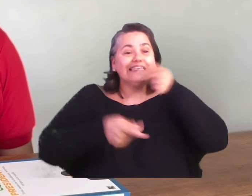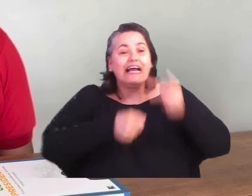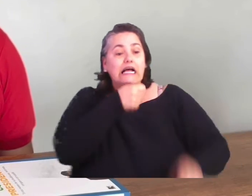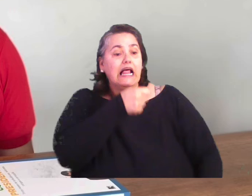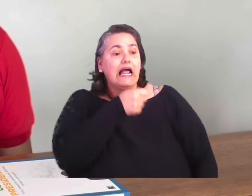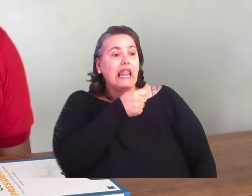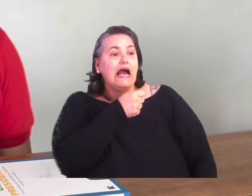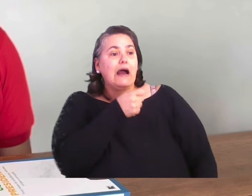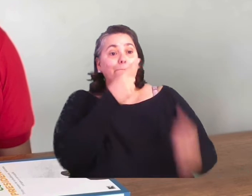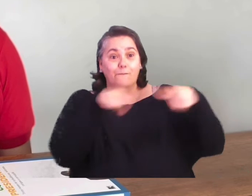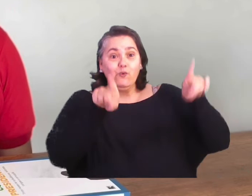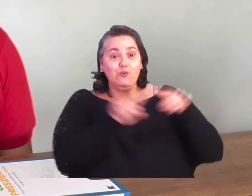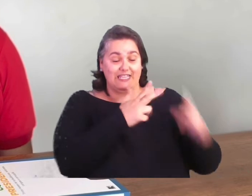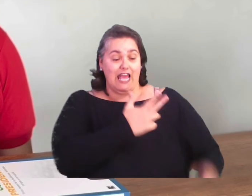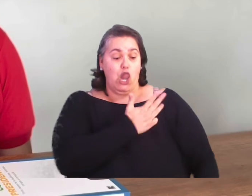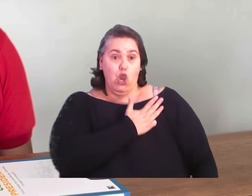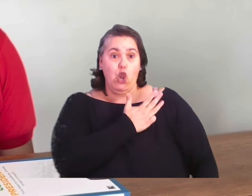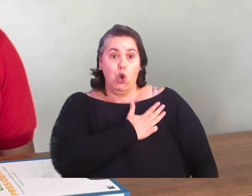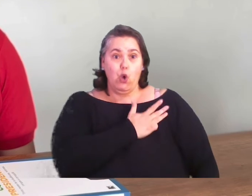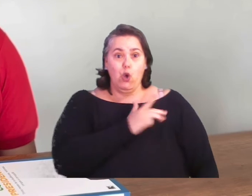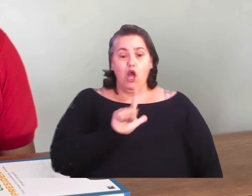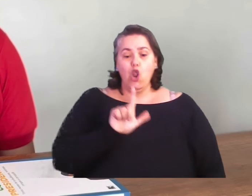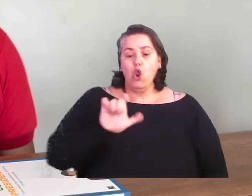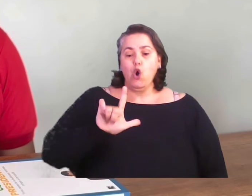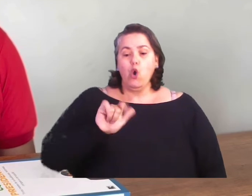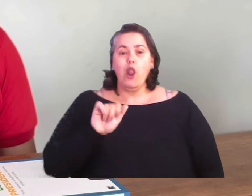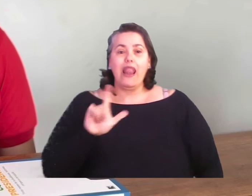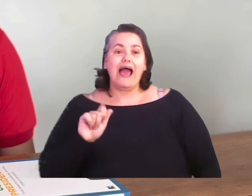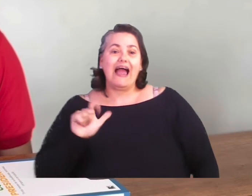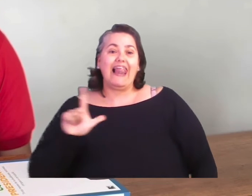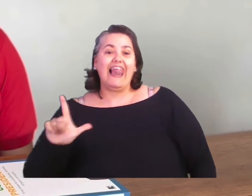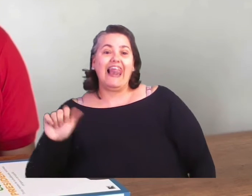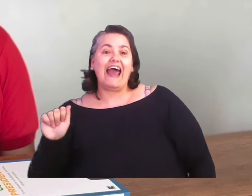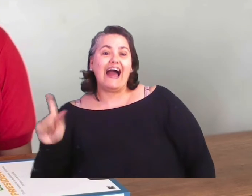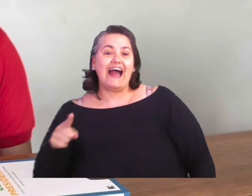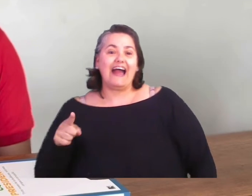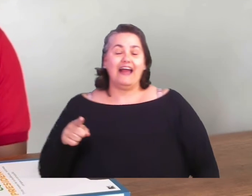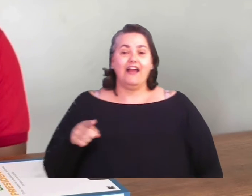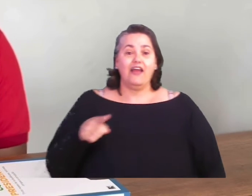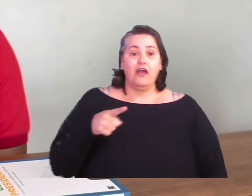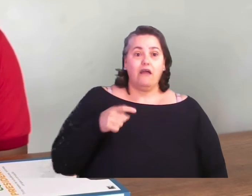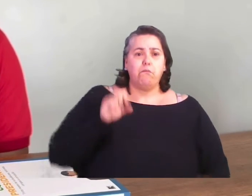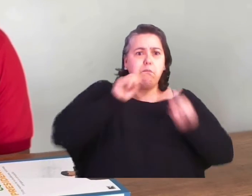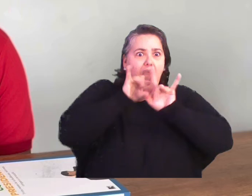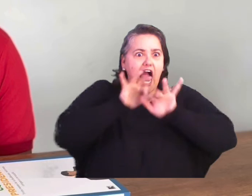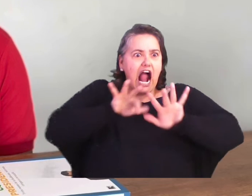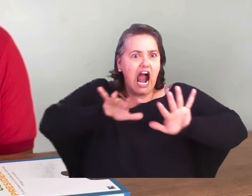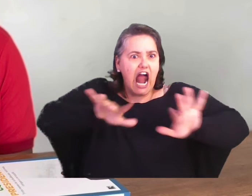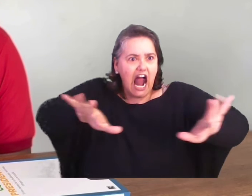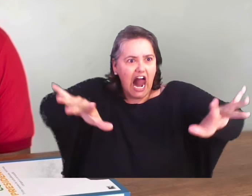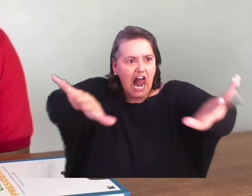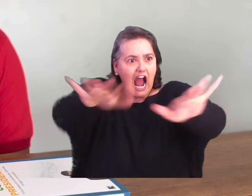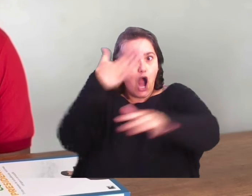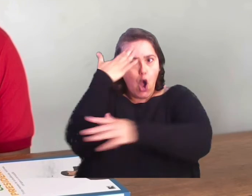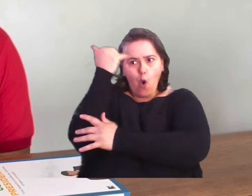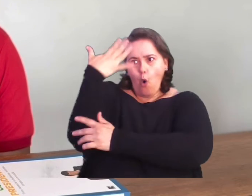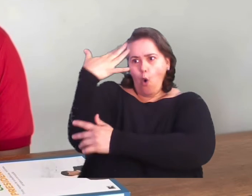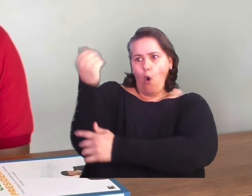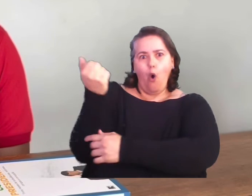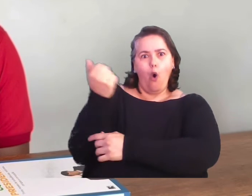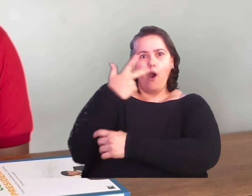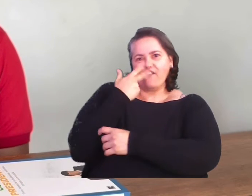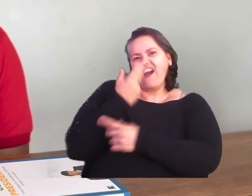Lula lá, se fosse uma linguagem de hoje, né, a gente dizia, o Lula lá viralizou tanto, fez tanto